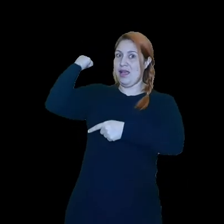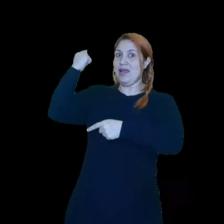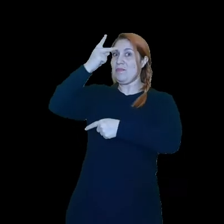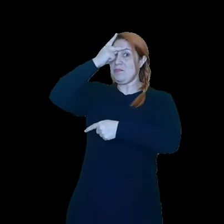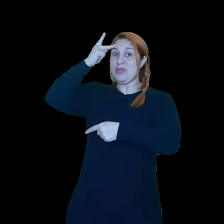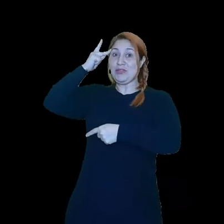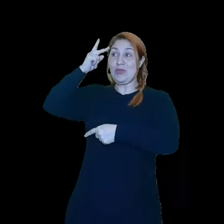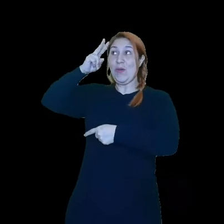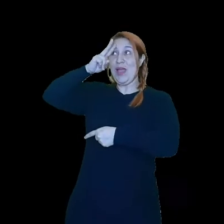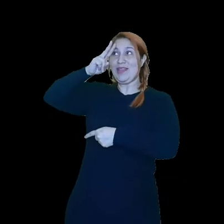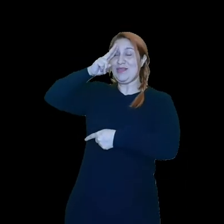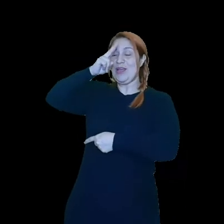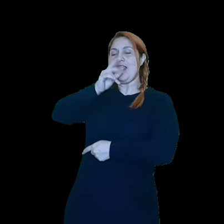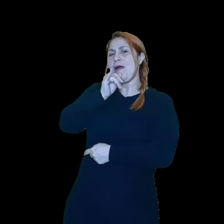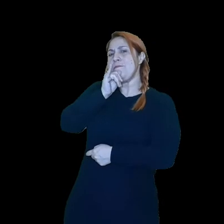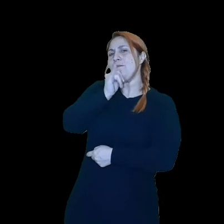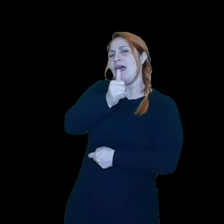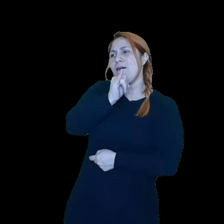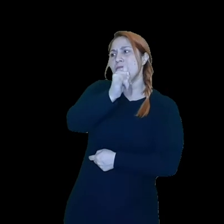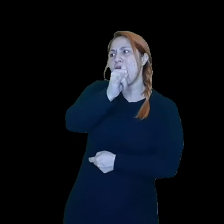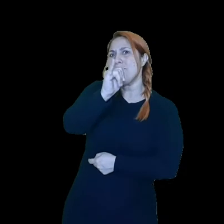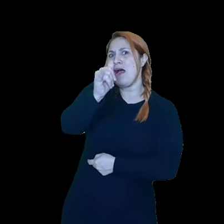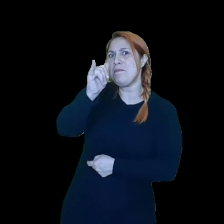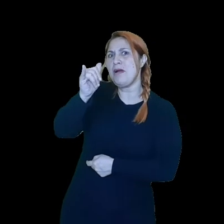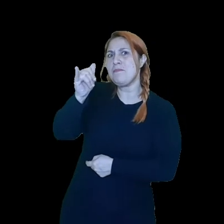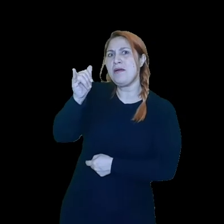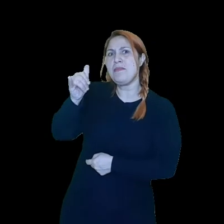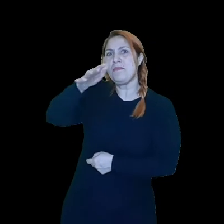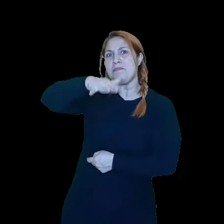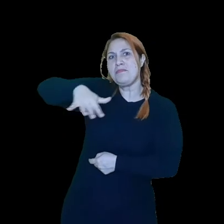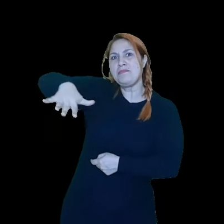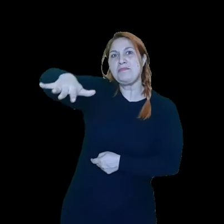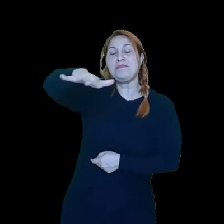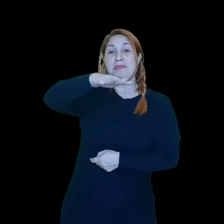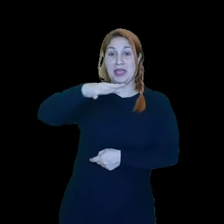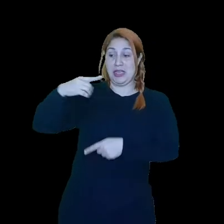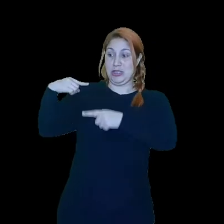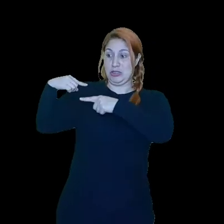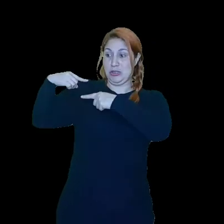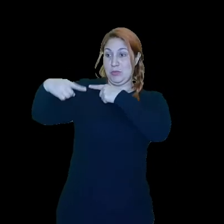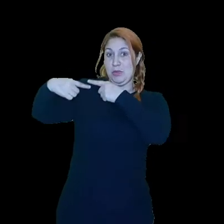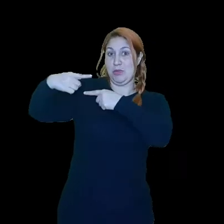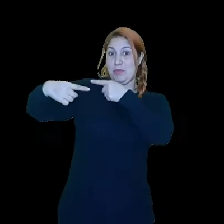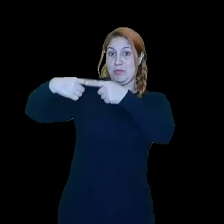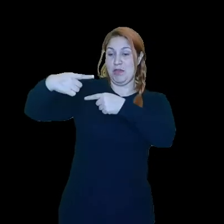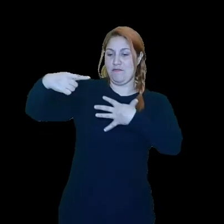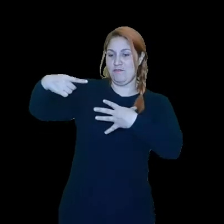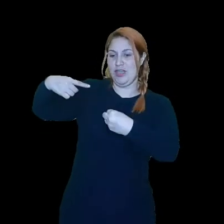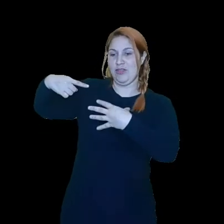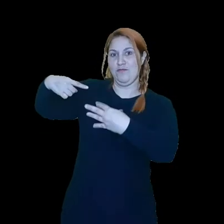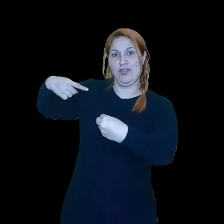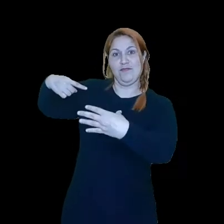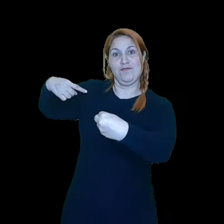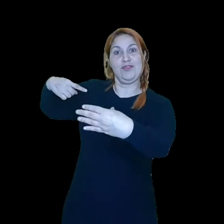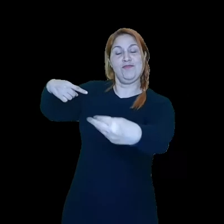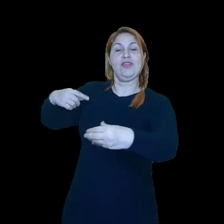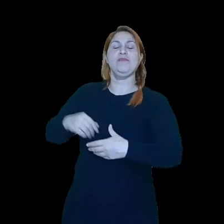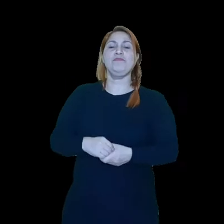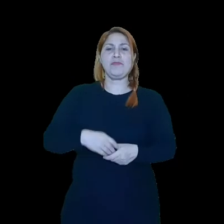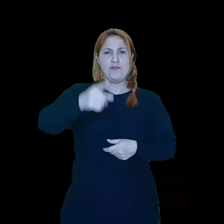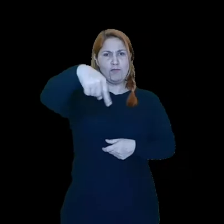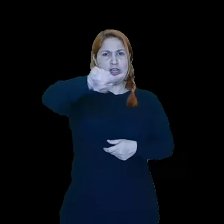né? Ou seja, são histórias contadas oralmente pelas pessoas de geração em